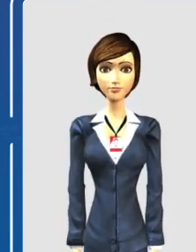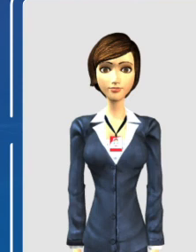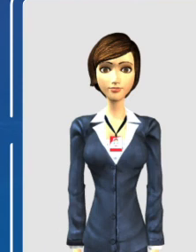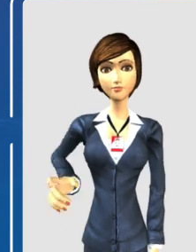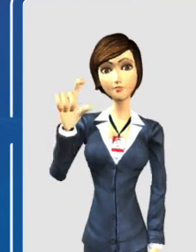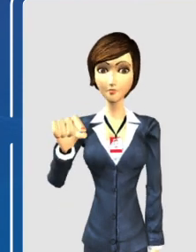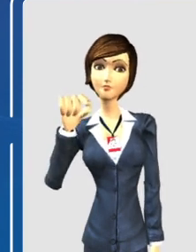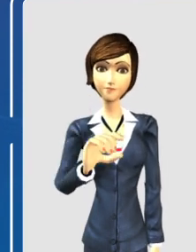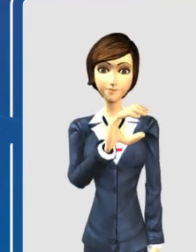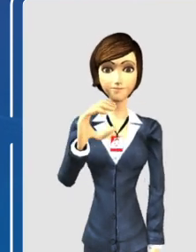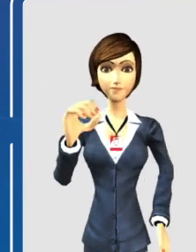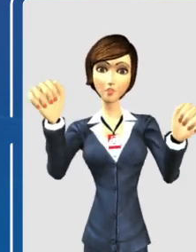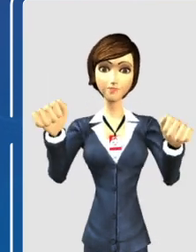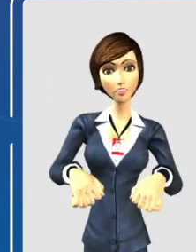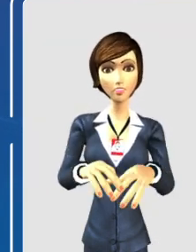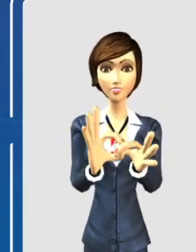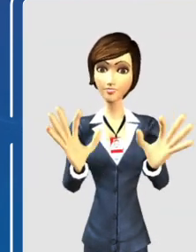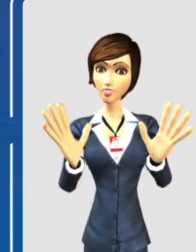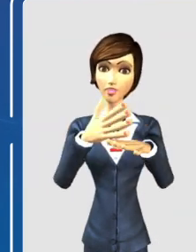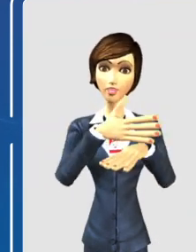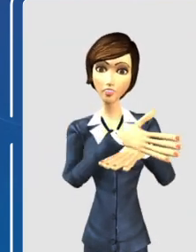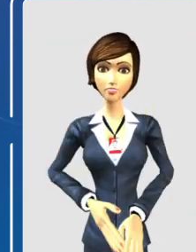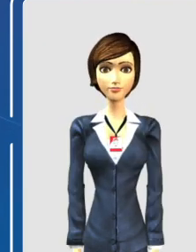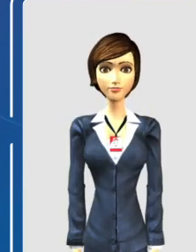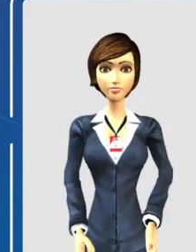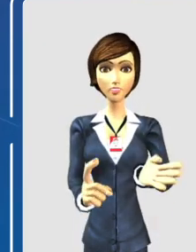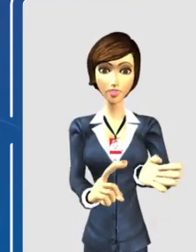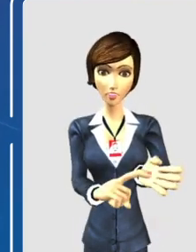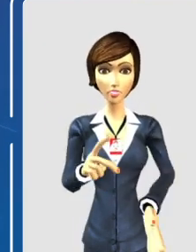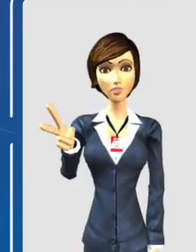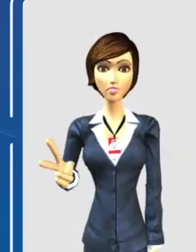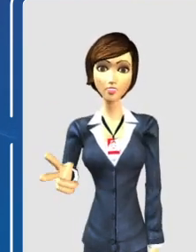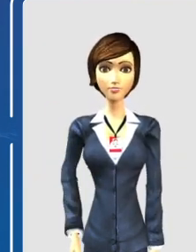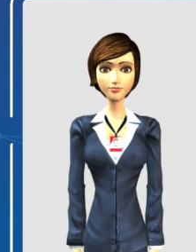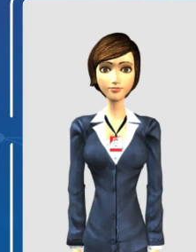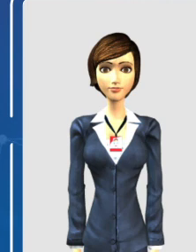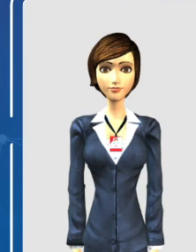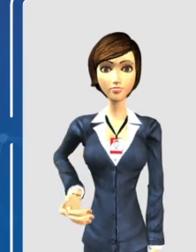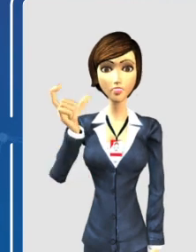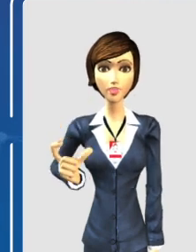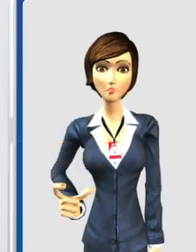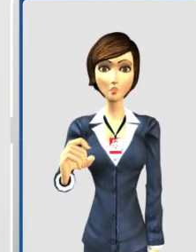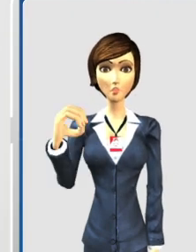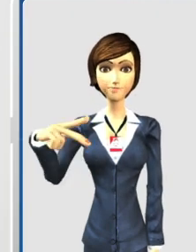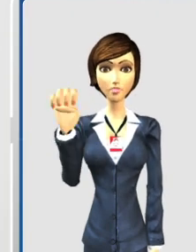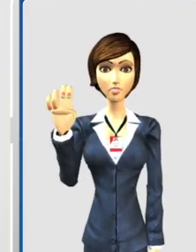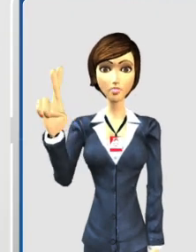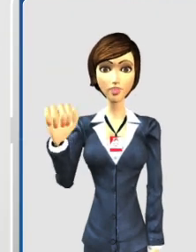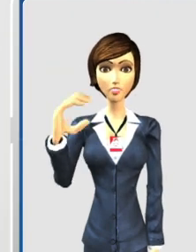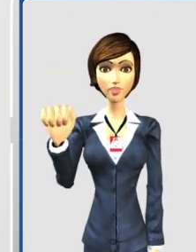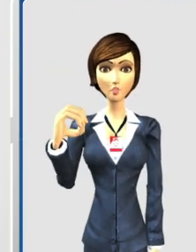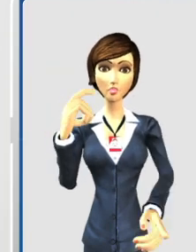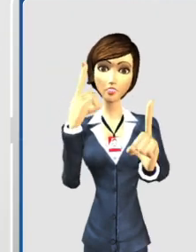avance. Aí, escolha as contas que terão permissão de acesso e clique em Avançar. Na coluna